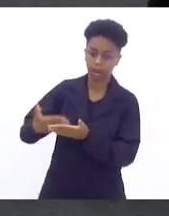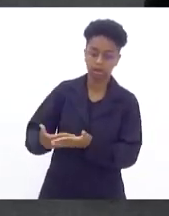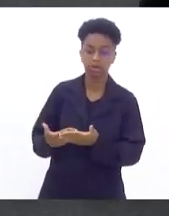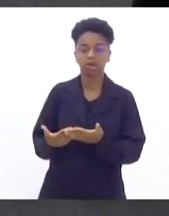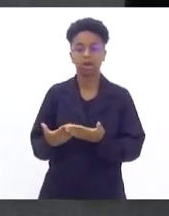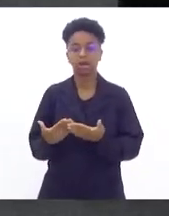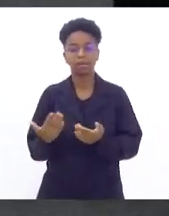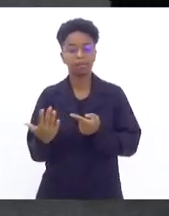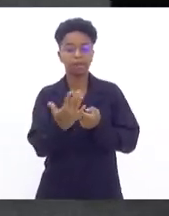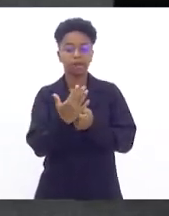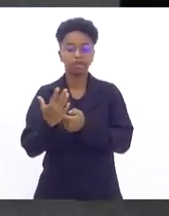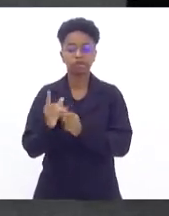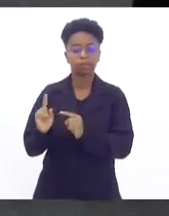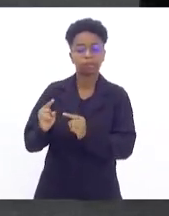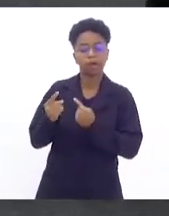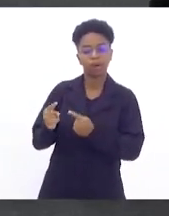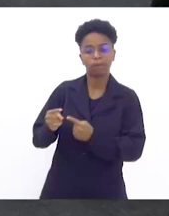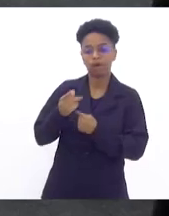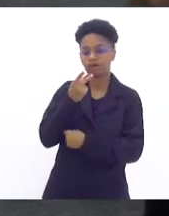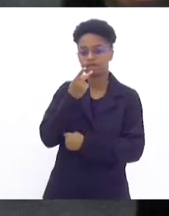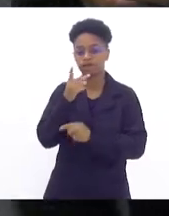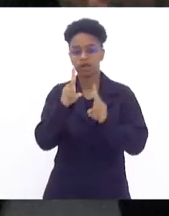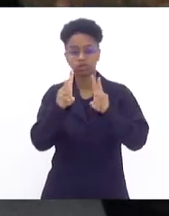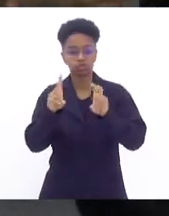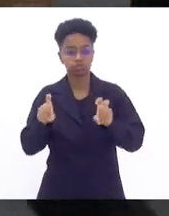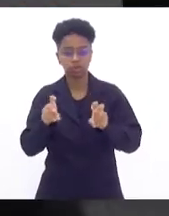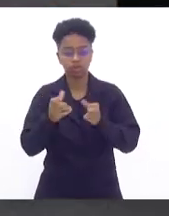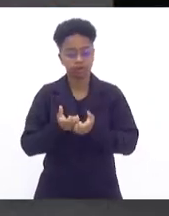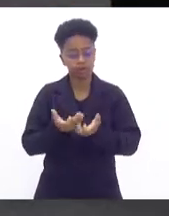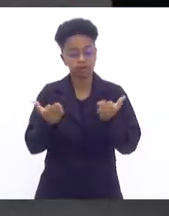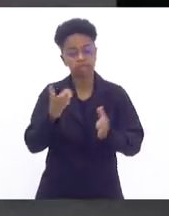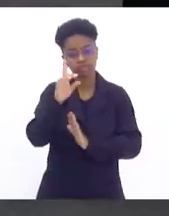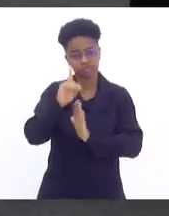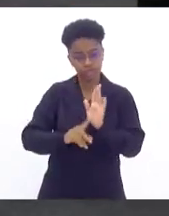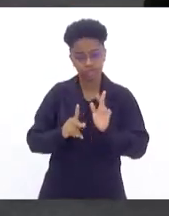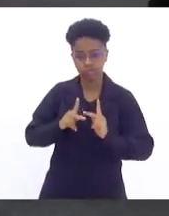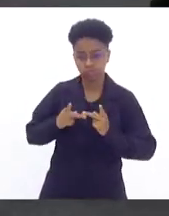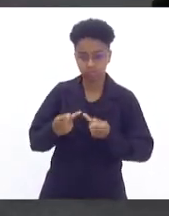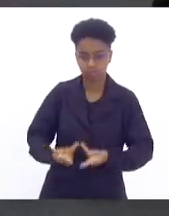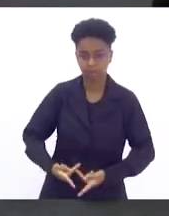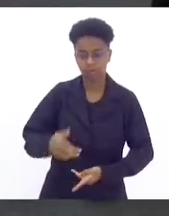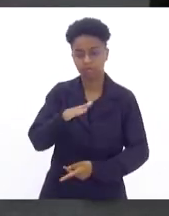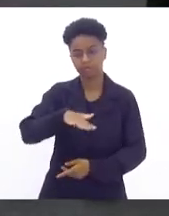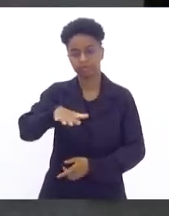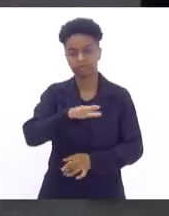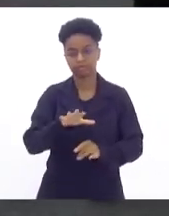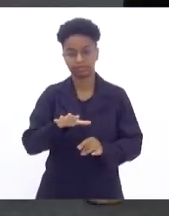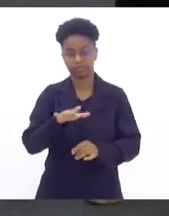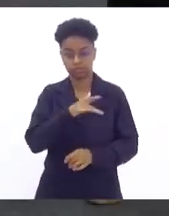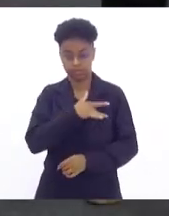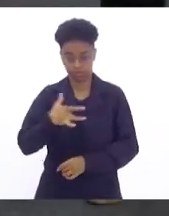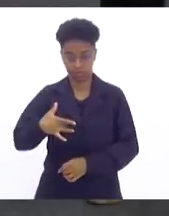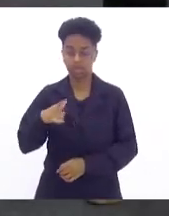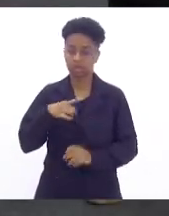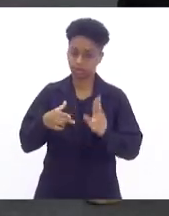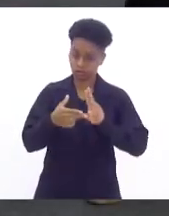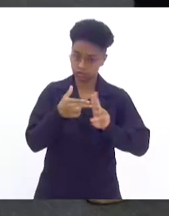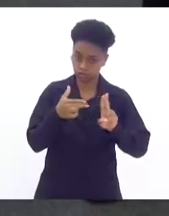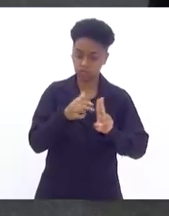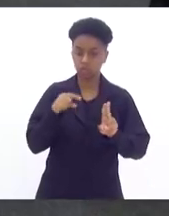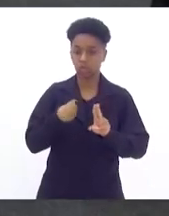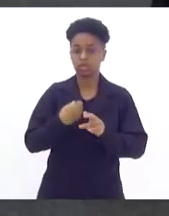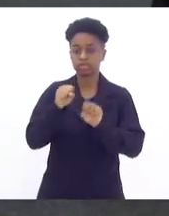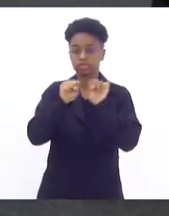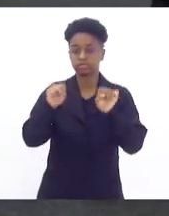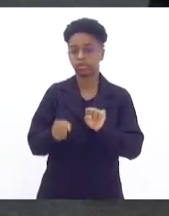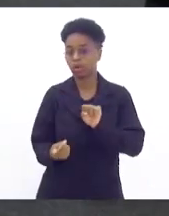com proposições que falem sobre a garantia dos direitos humanos no campo da Saúde temos o SUS né como nosso